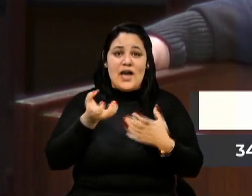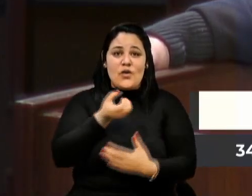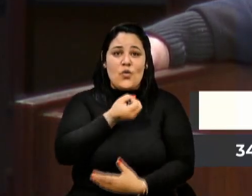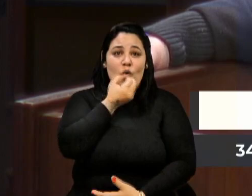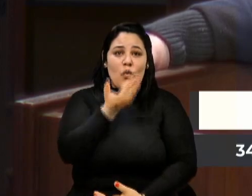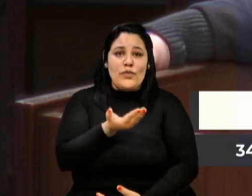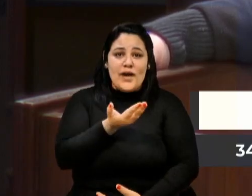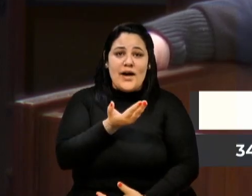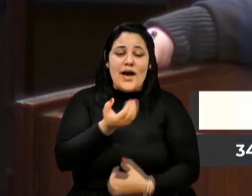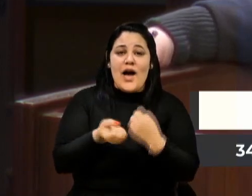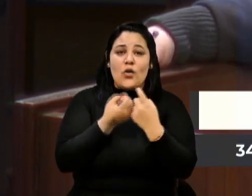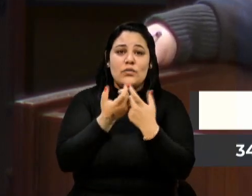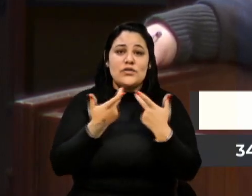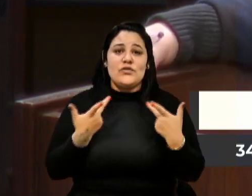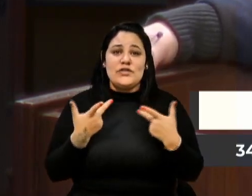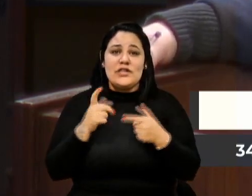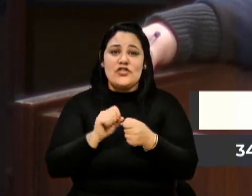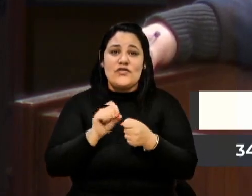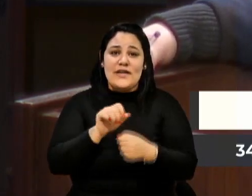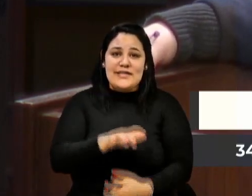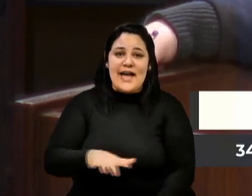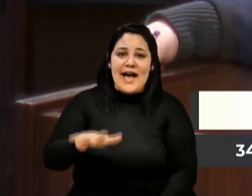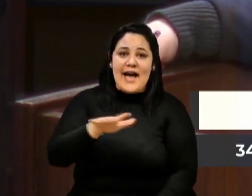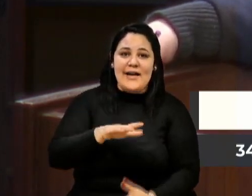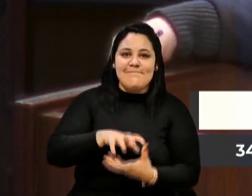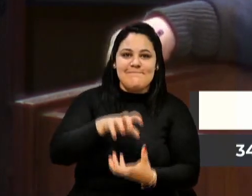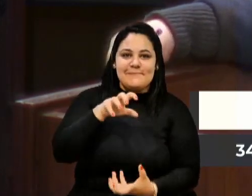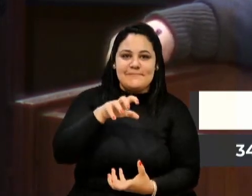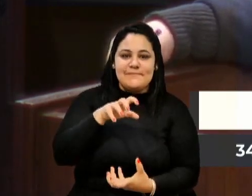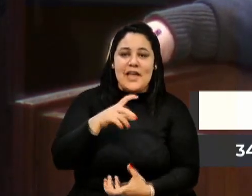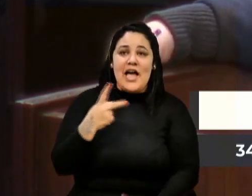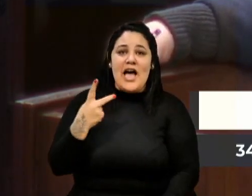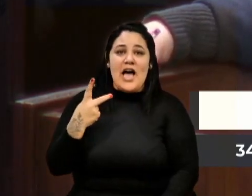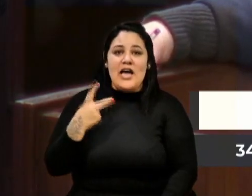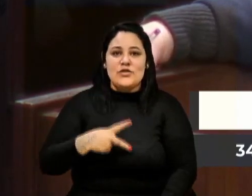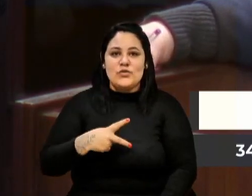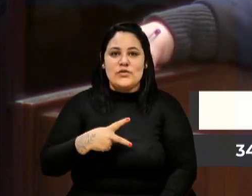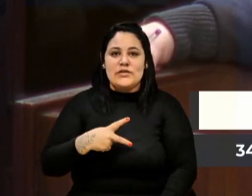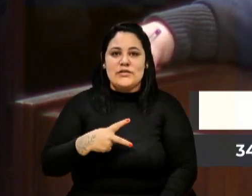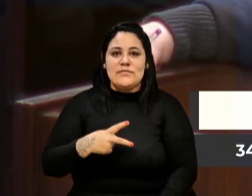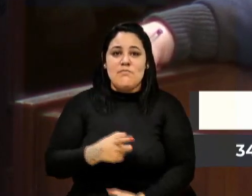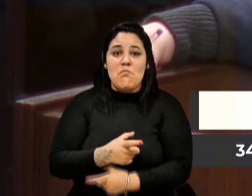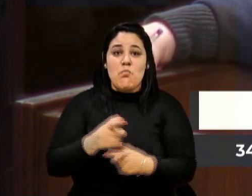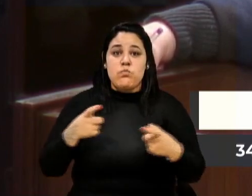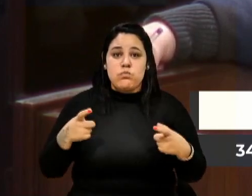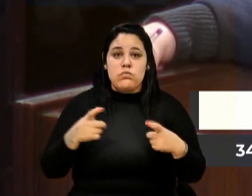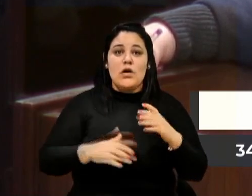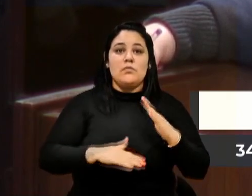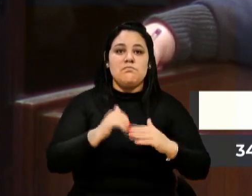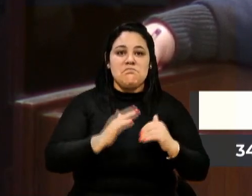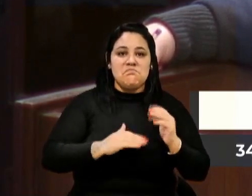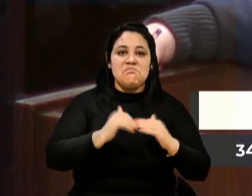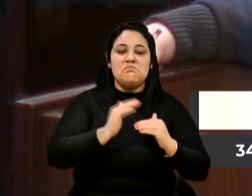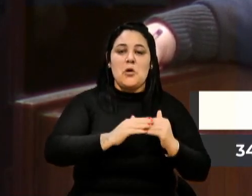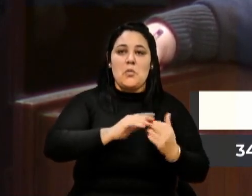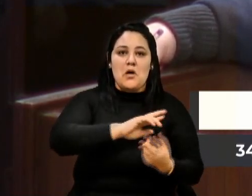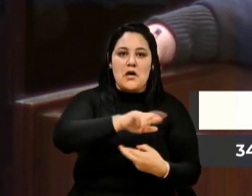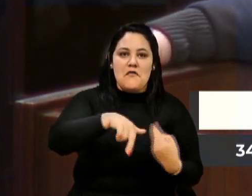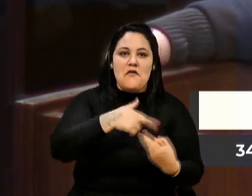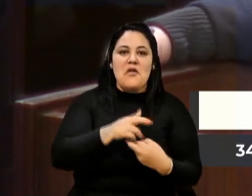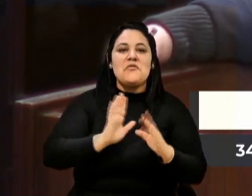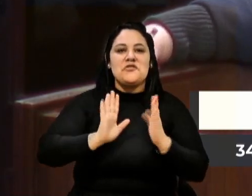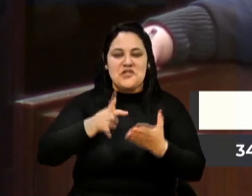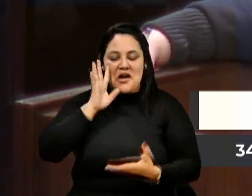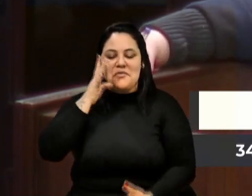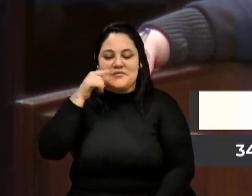feito em Caxias do Sul na área dos idosos. As duas maiores obras de assistência social estão acontecendo aqui na